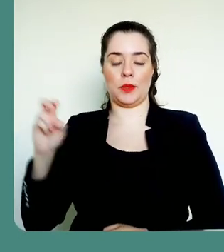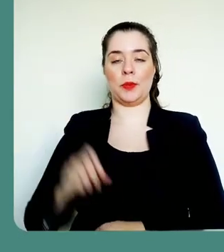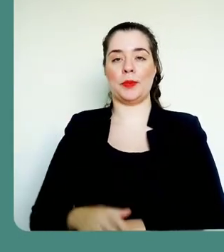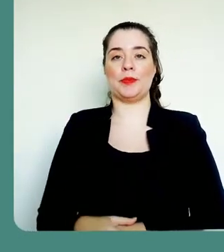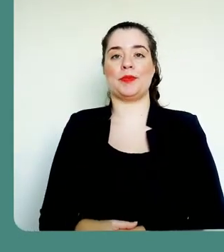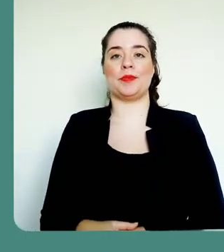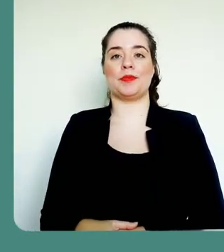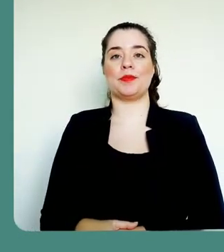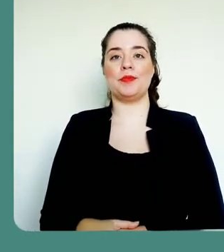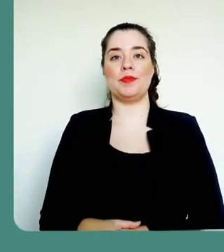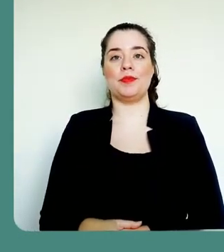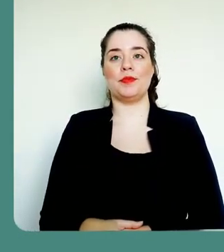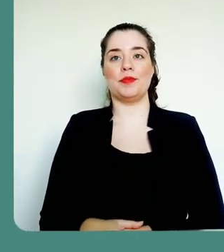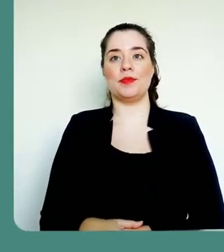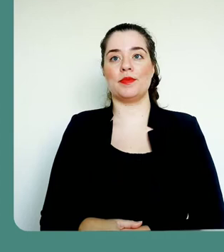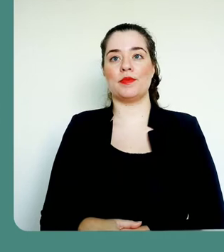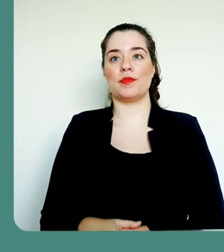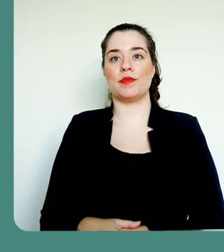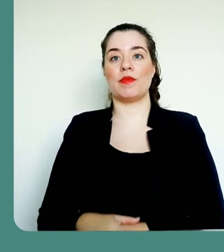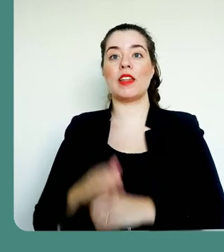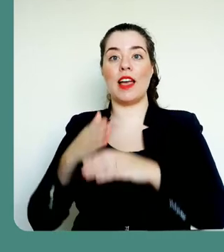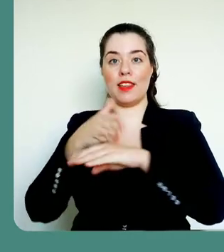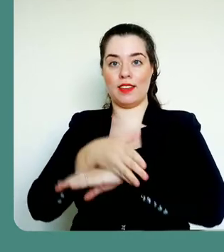79555. Entrem com este código